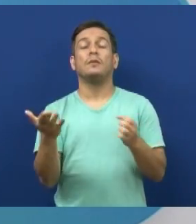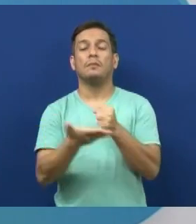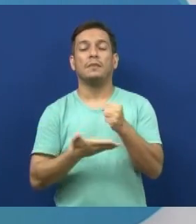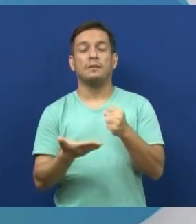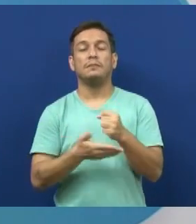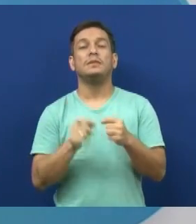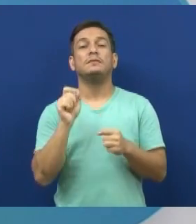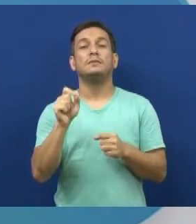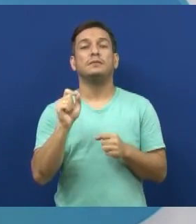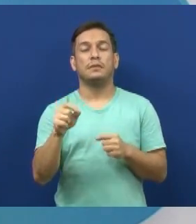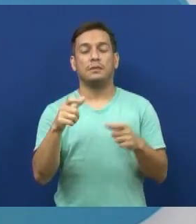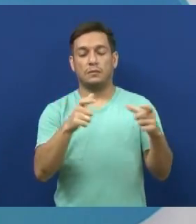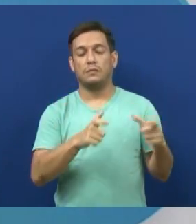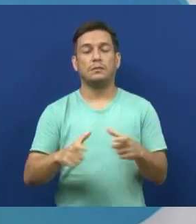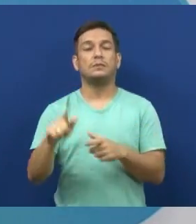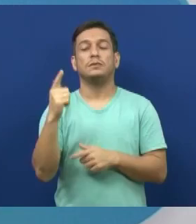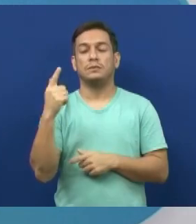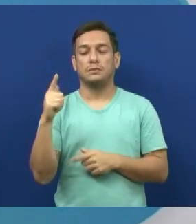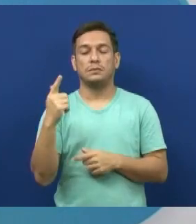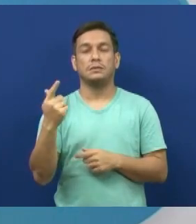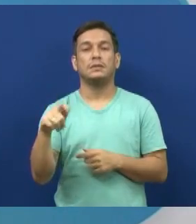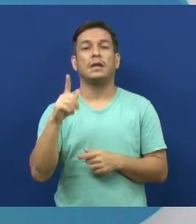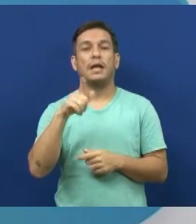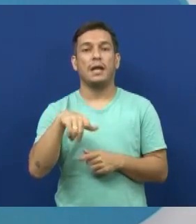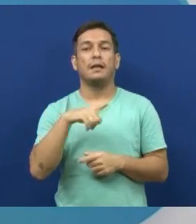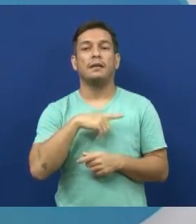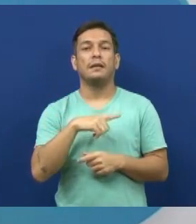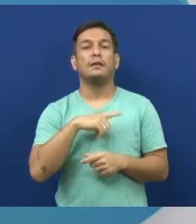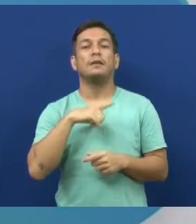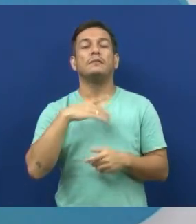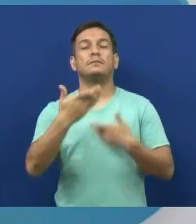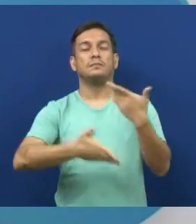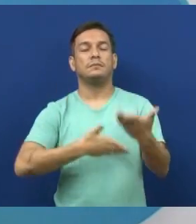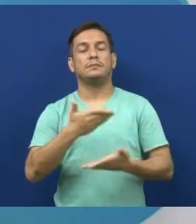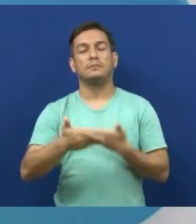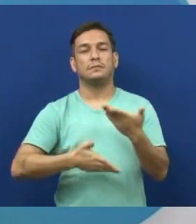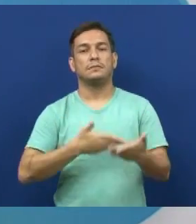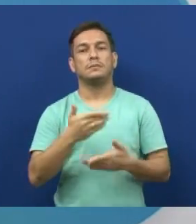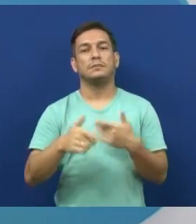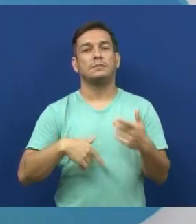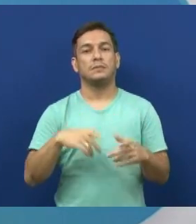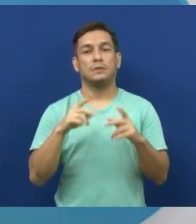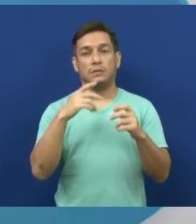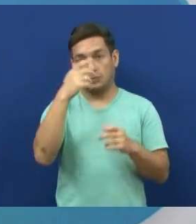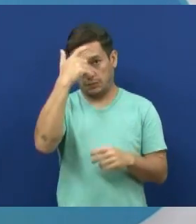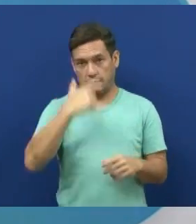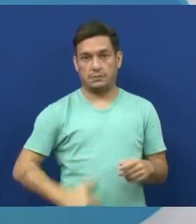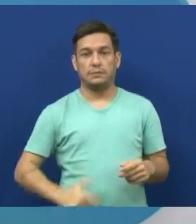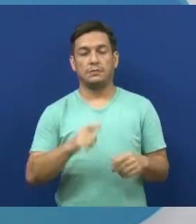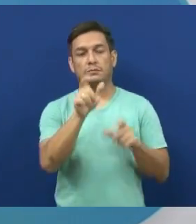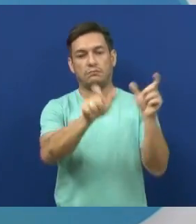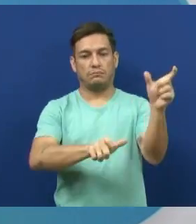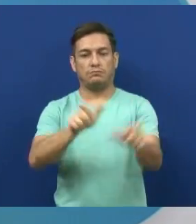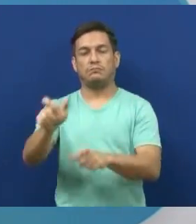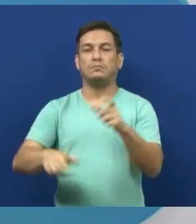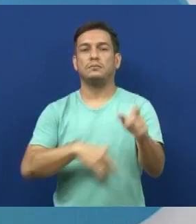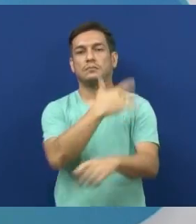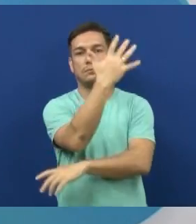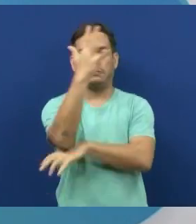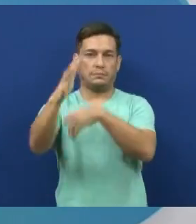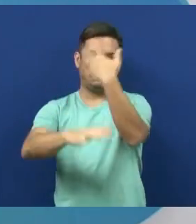espaço geográfico é onde se dá a interação entre o ser humano e o meio